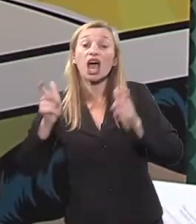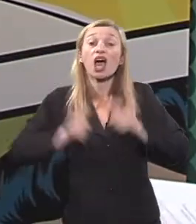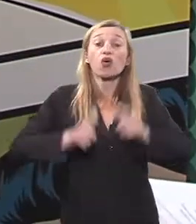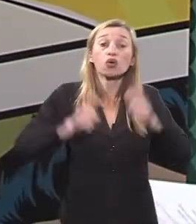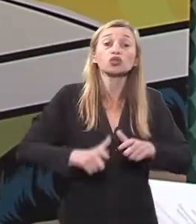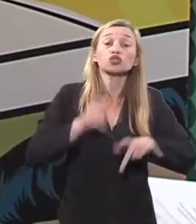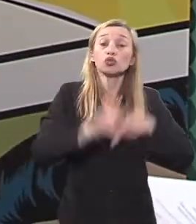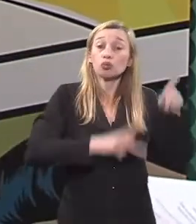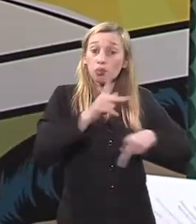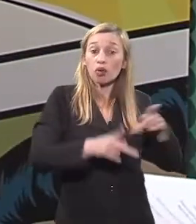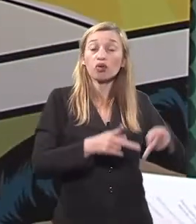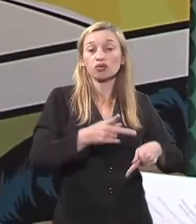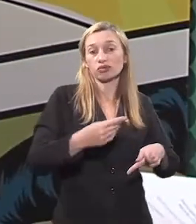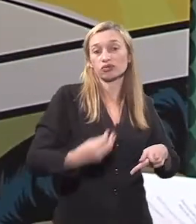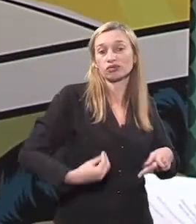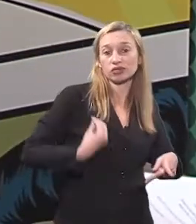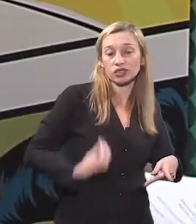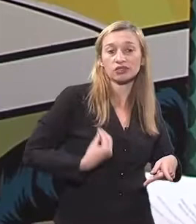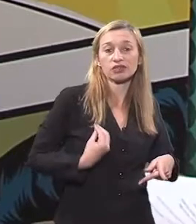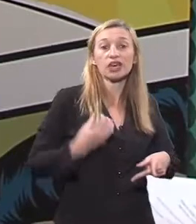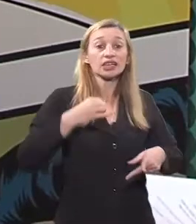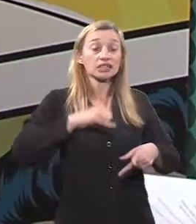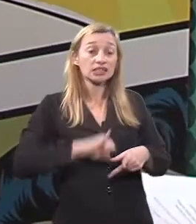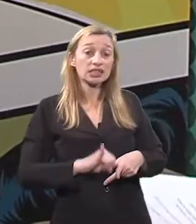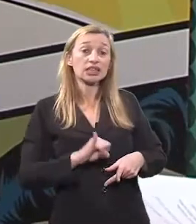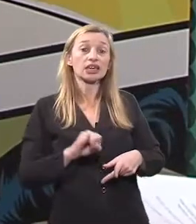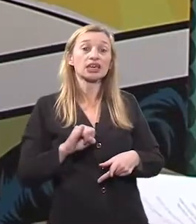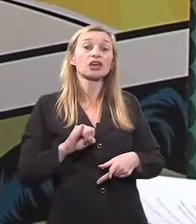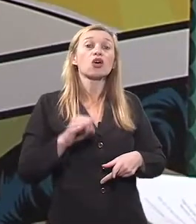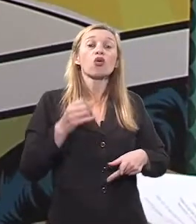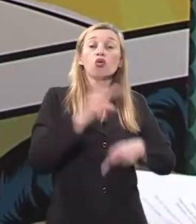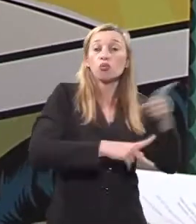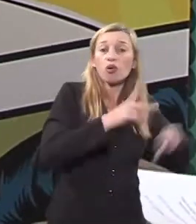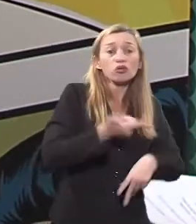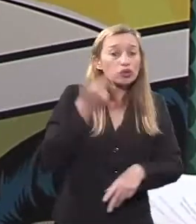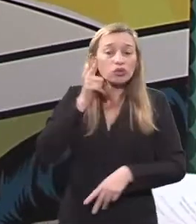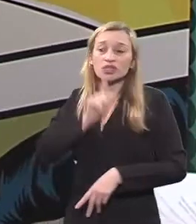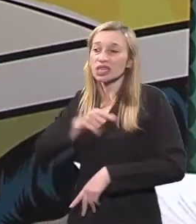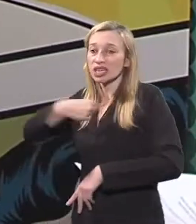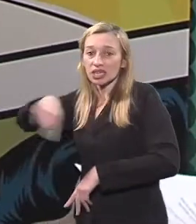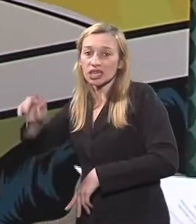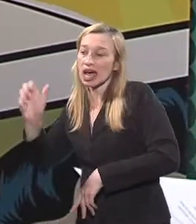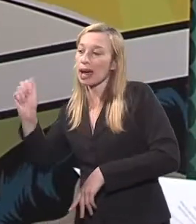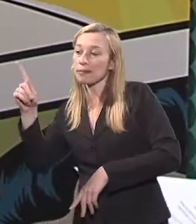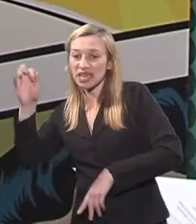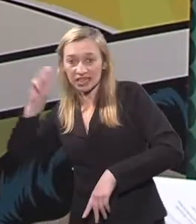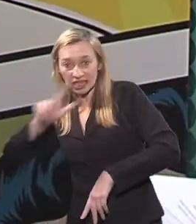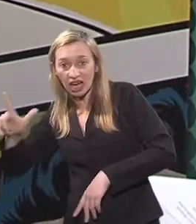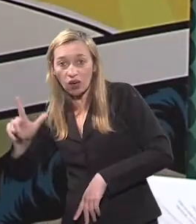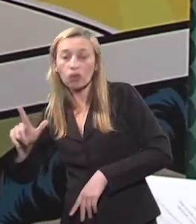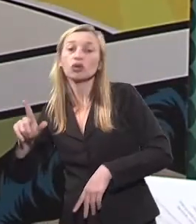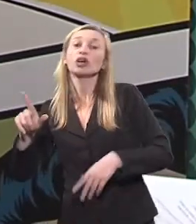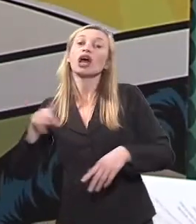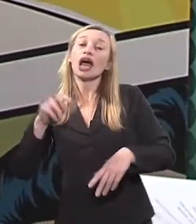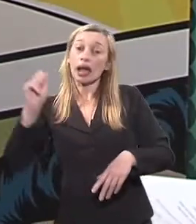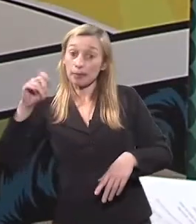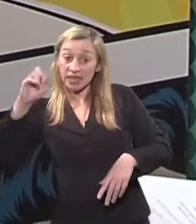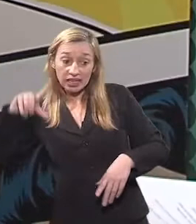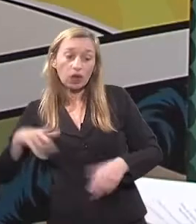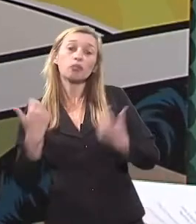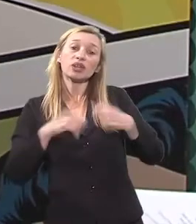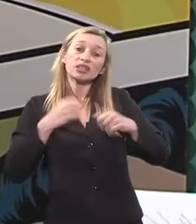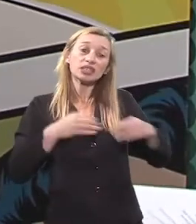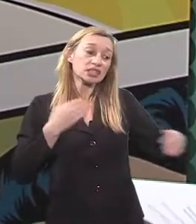não consegue ir à Bienal tem que ir ao povo, tem que ir aos locais. E